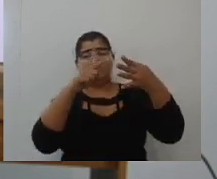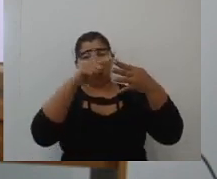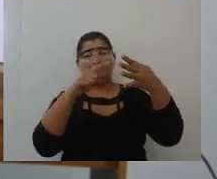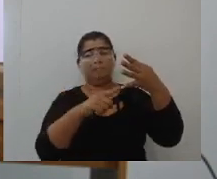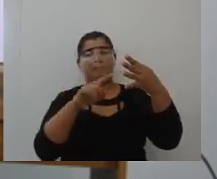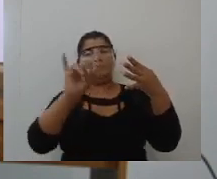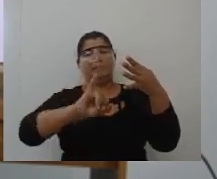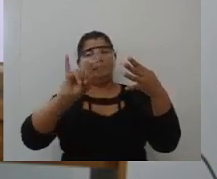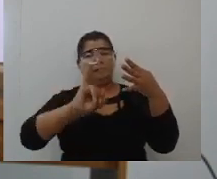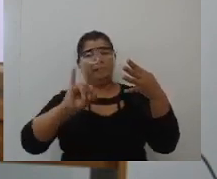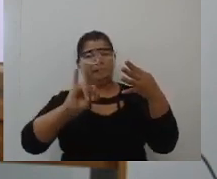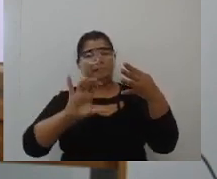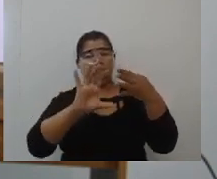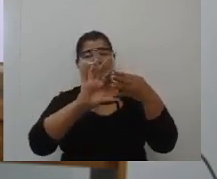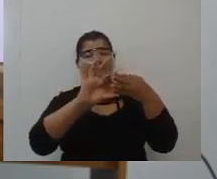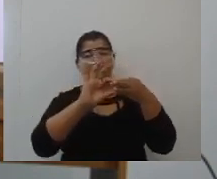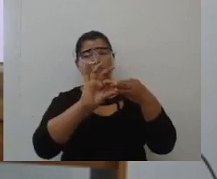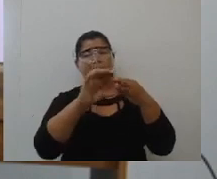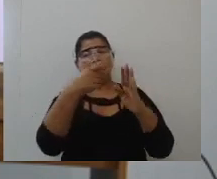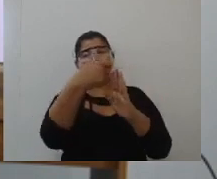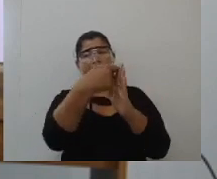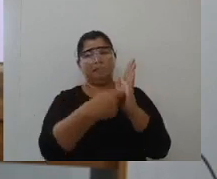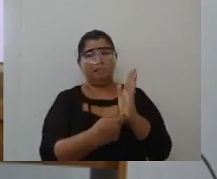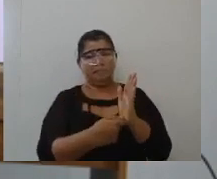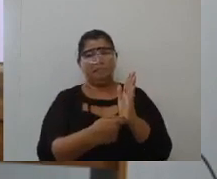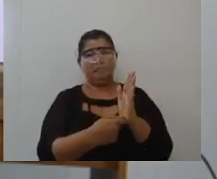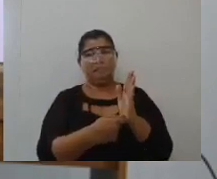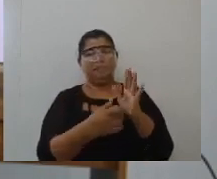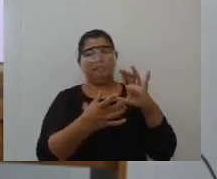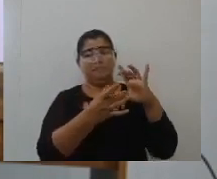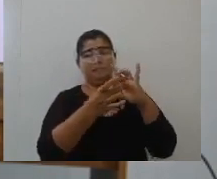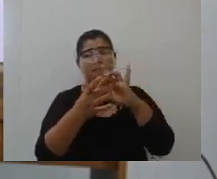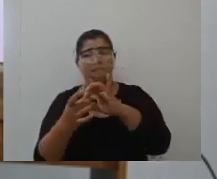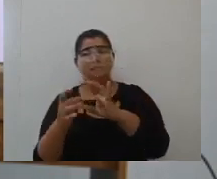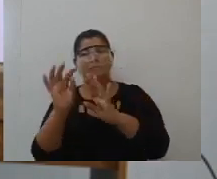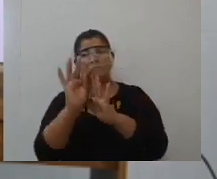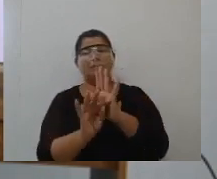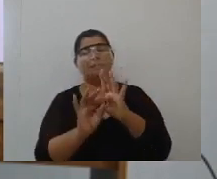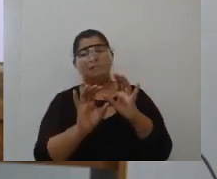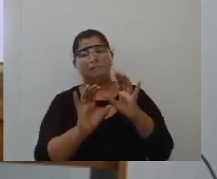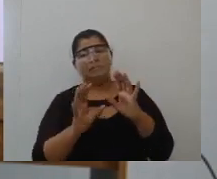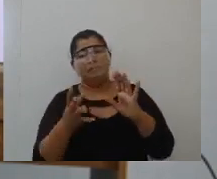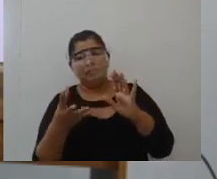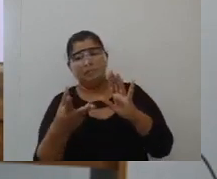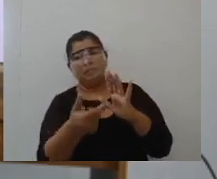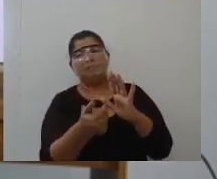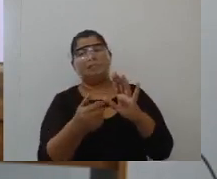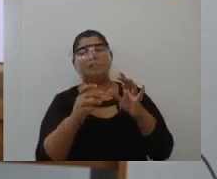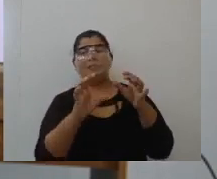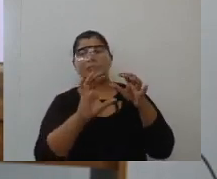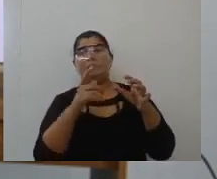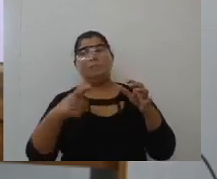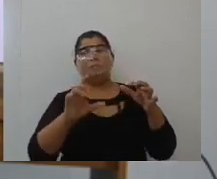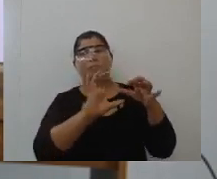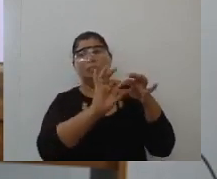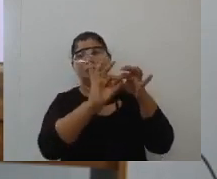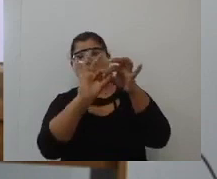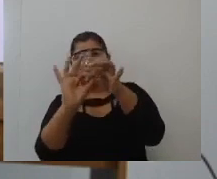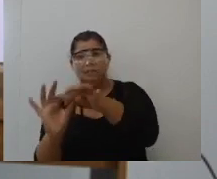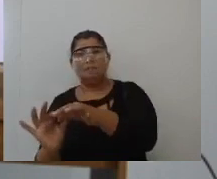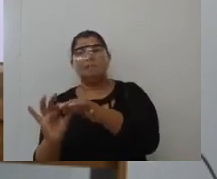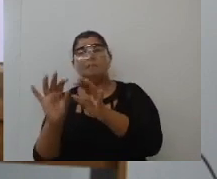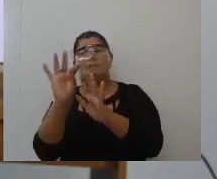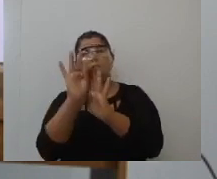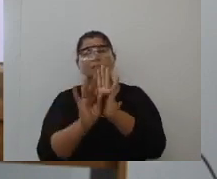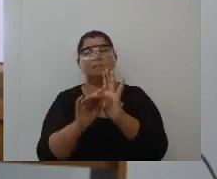Primeira e quarta competências ali, ó, caminhando juntas, que são da coesão textual. Segunda e terceira, que são da coerência textual. Seleção de